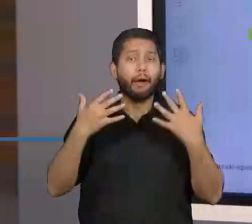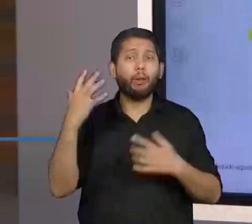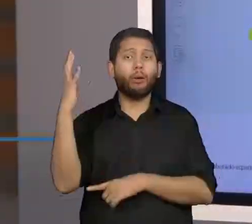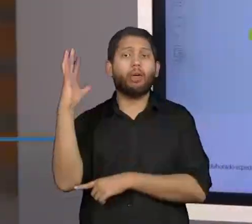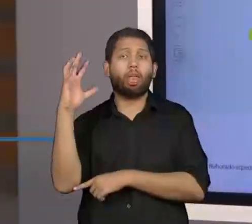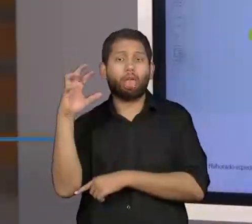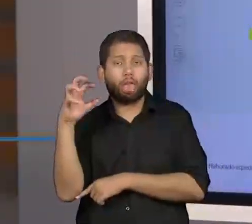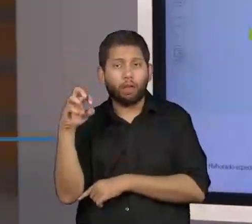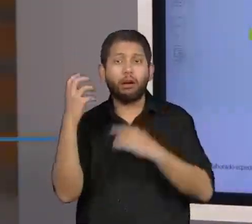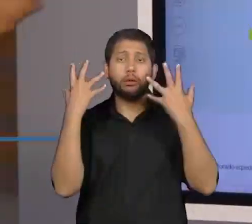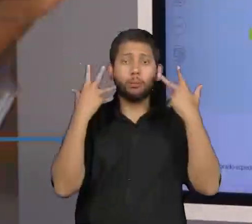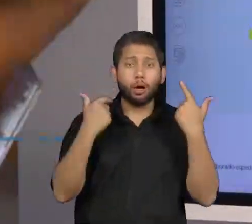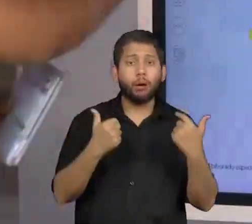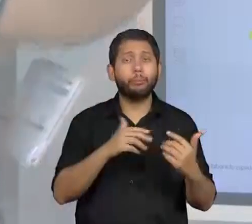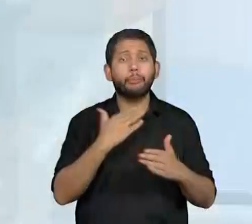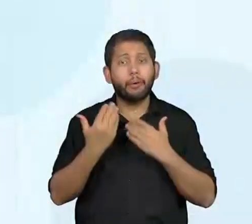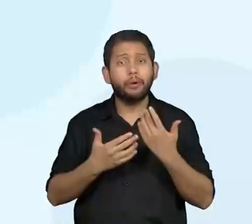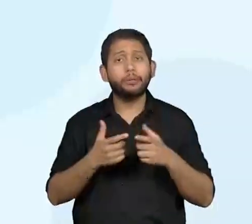agentes